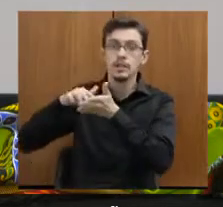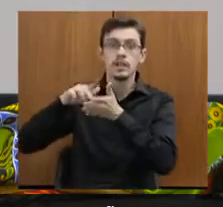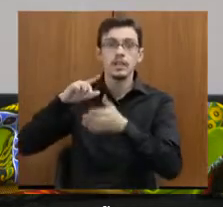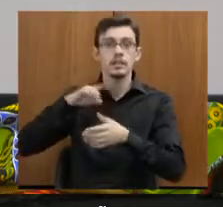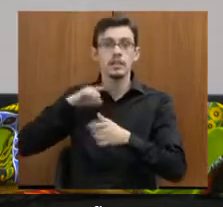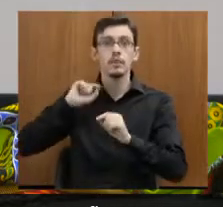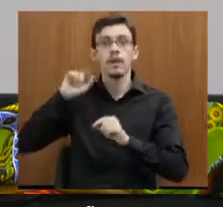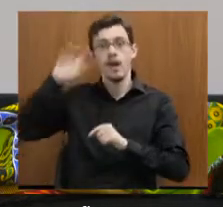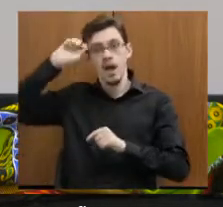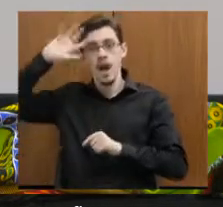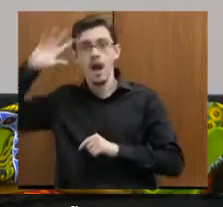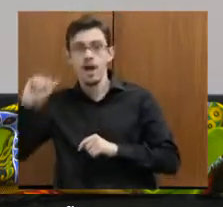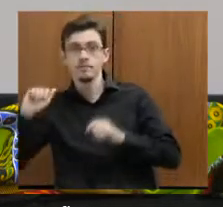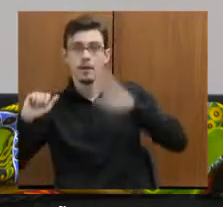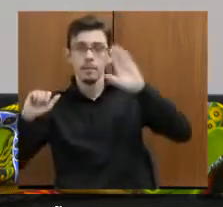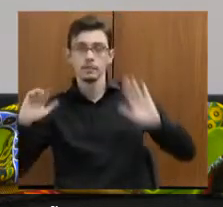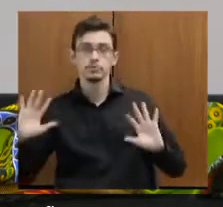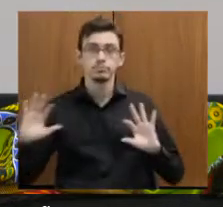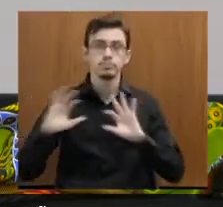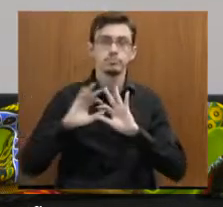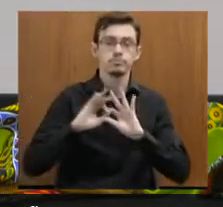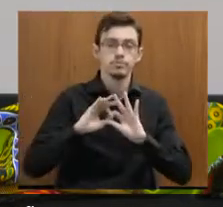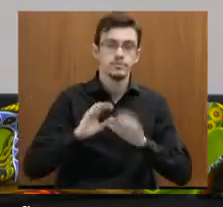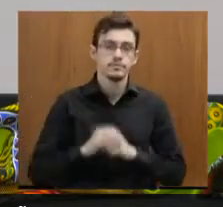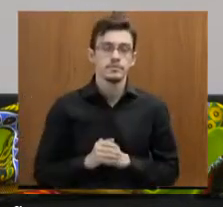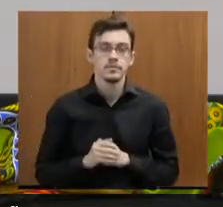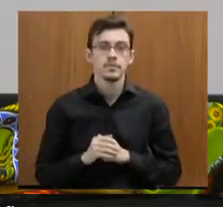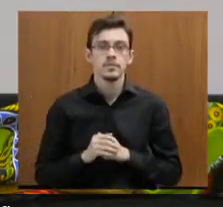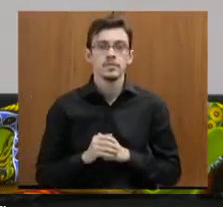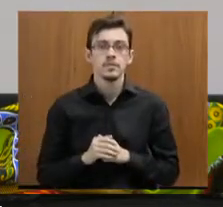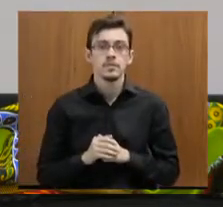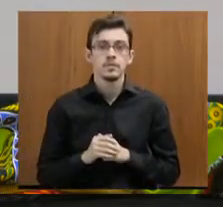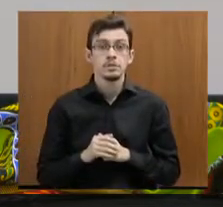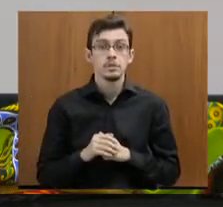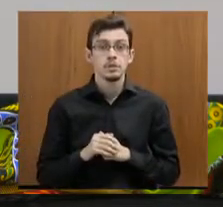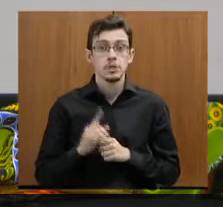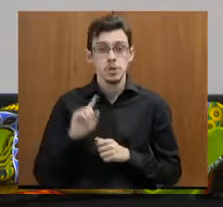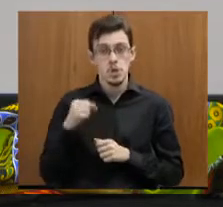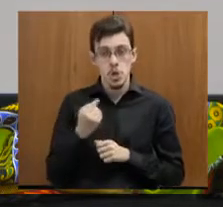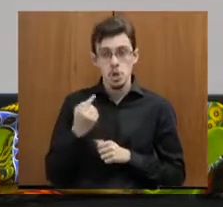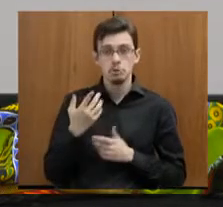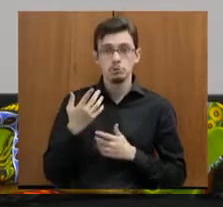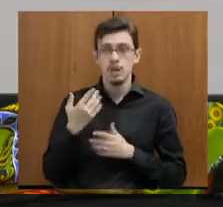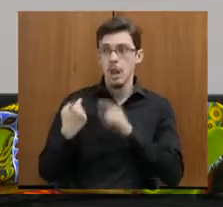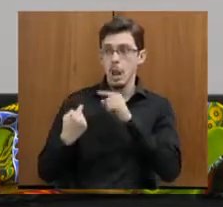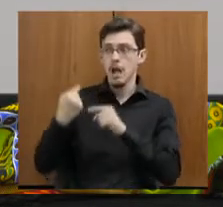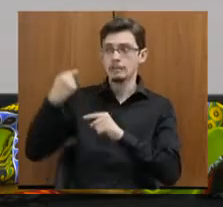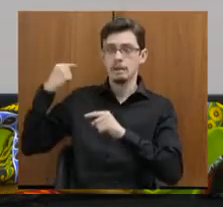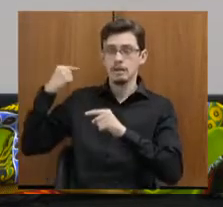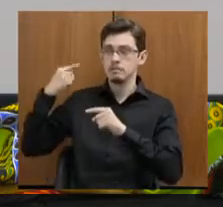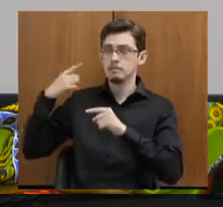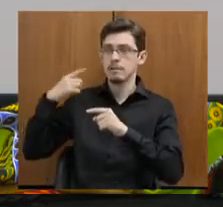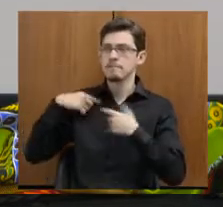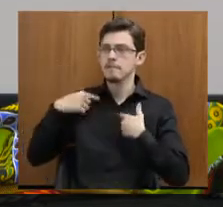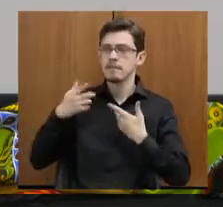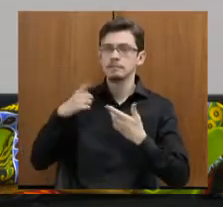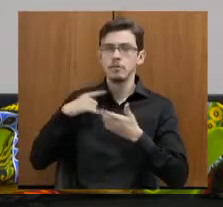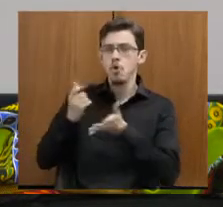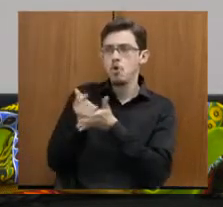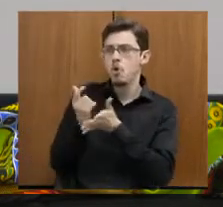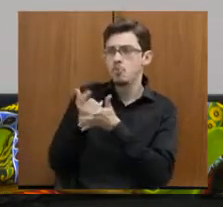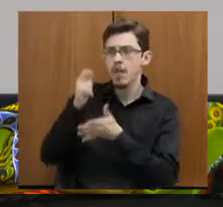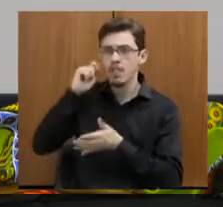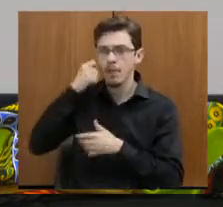o continente Africano e o Brasil e não fomos traficados vendidos a esse país por causa da nossa